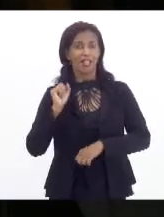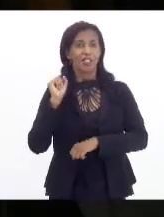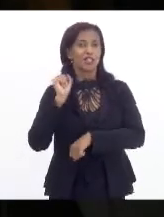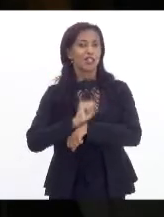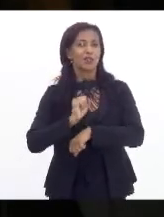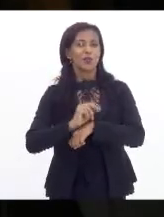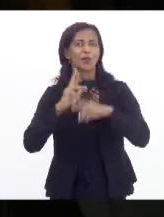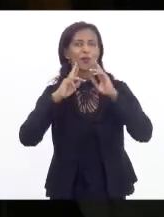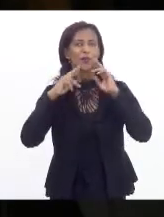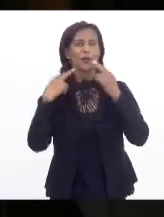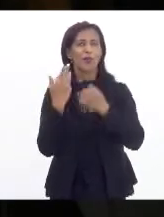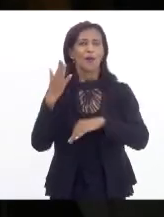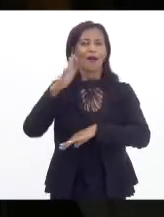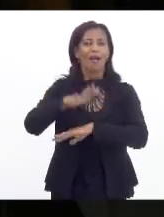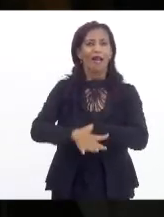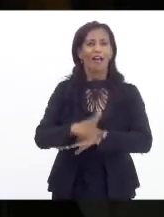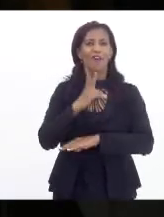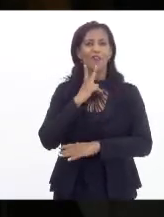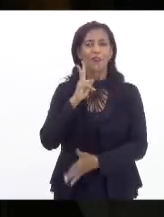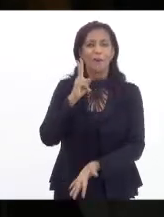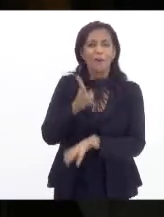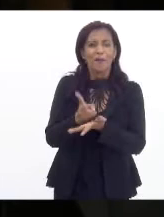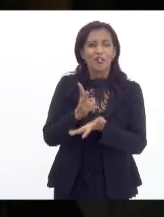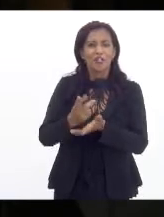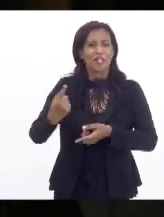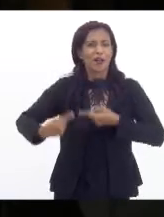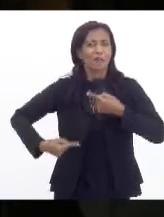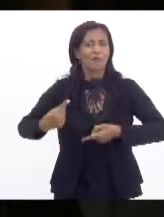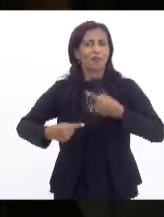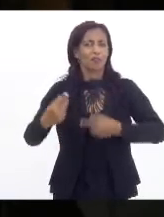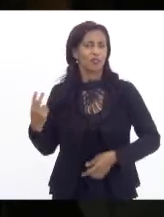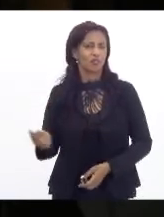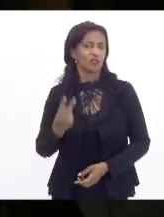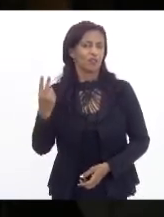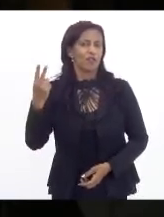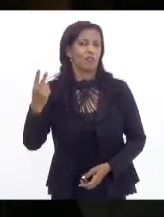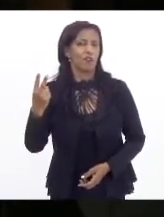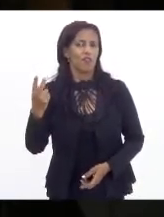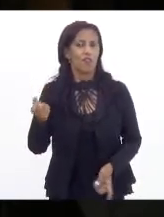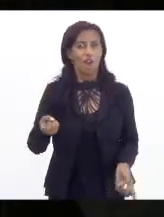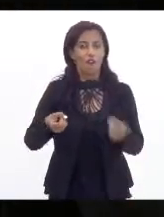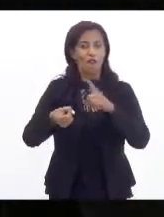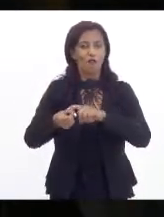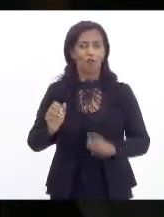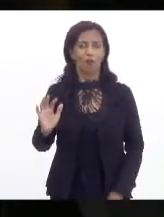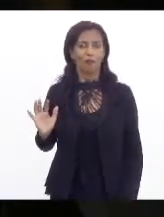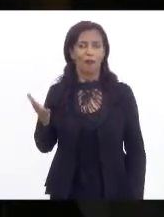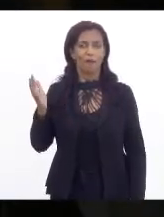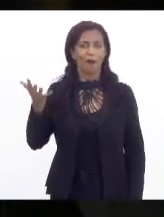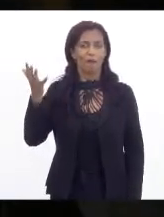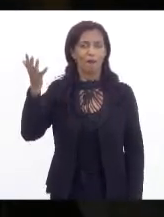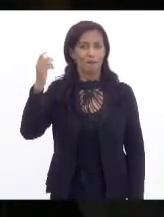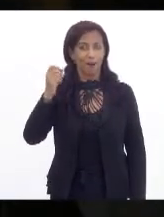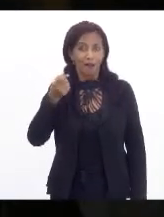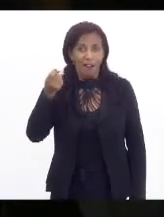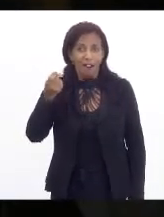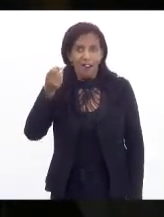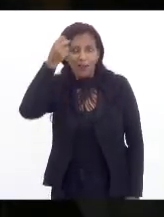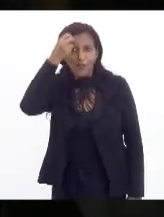tarde, disse que mantinha a política de preço. Ela voltou a subir, o esperto